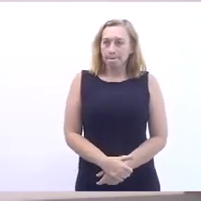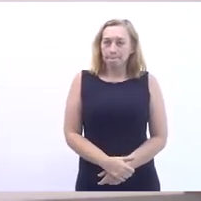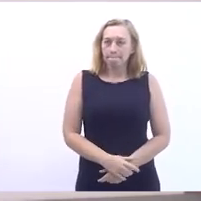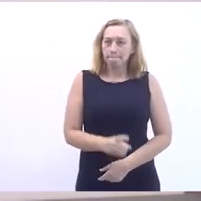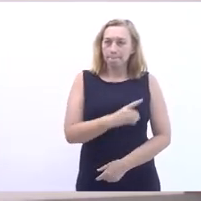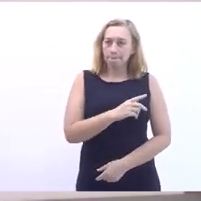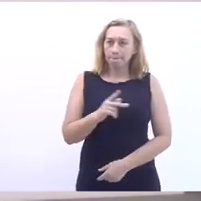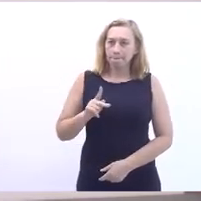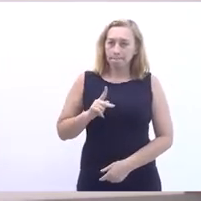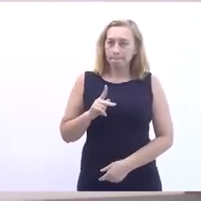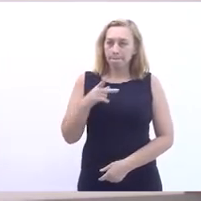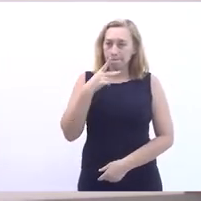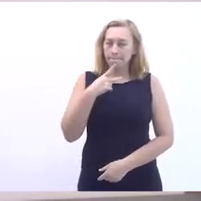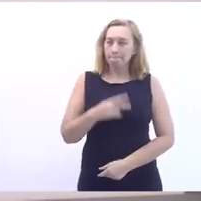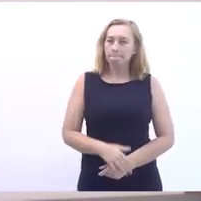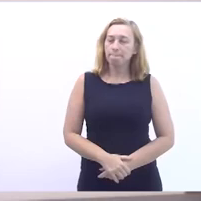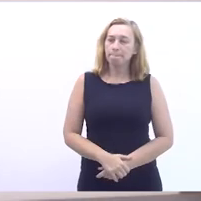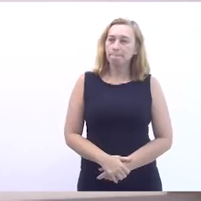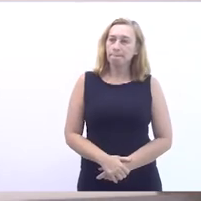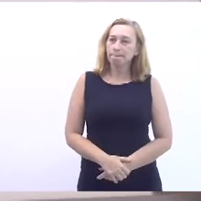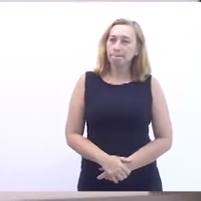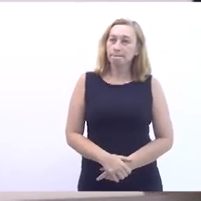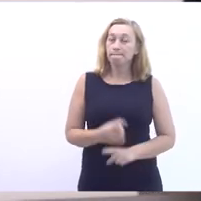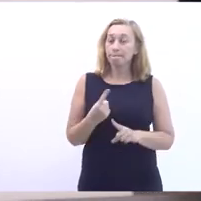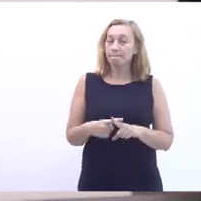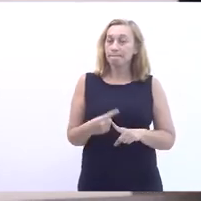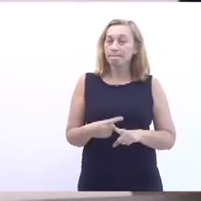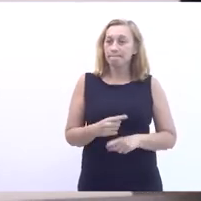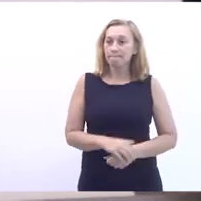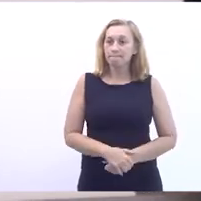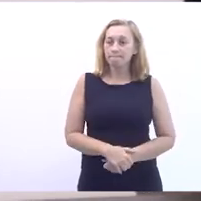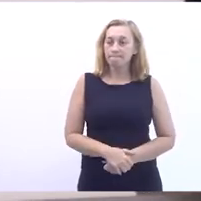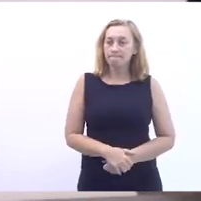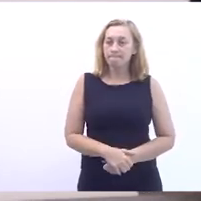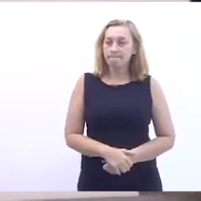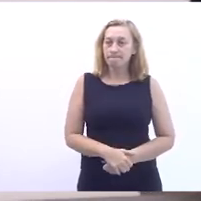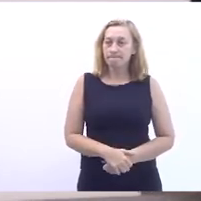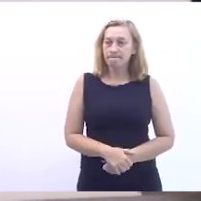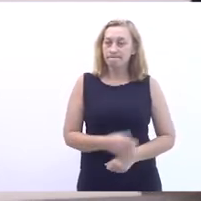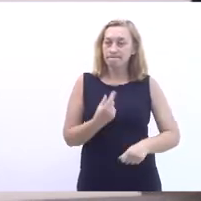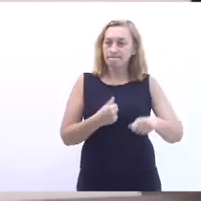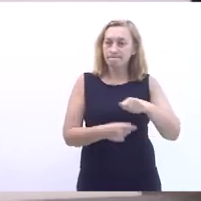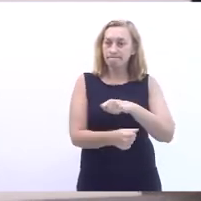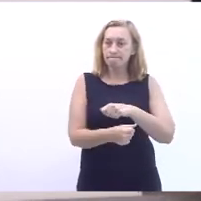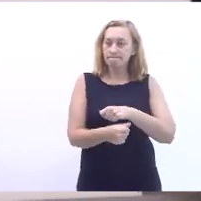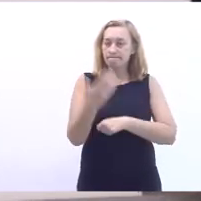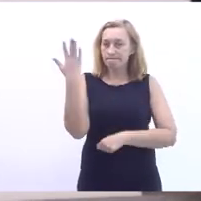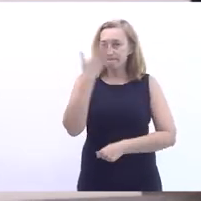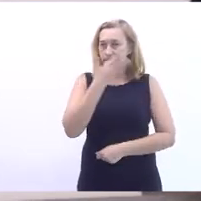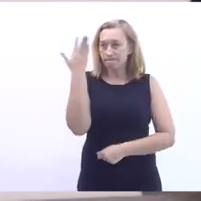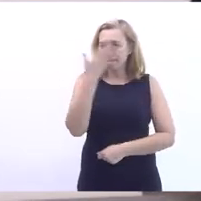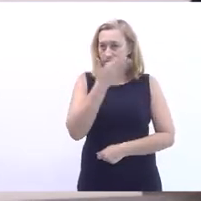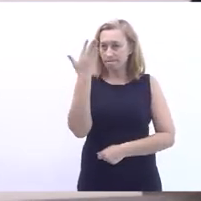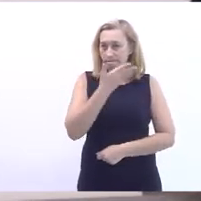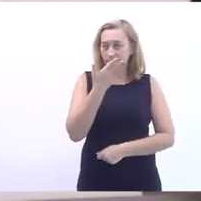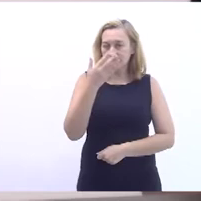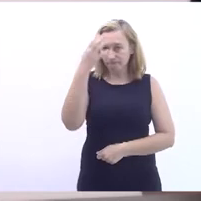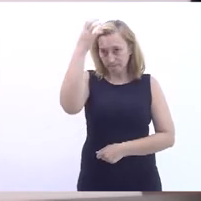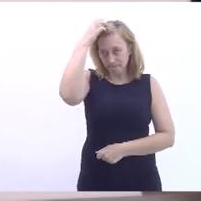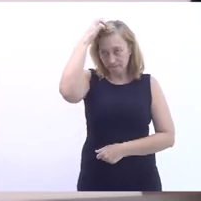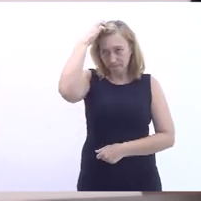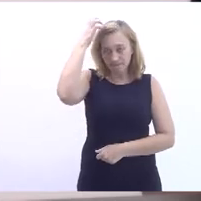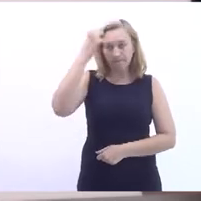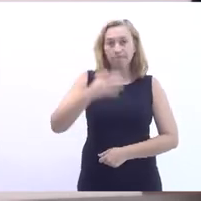Defensoria foi quem falou uma grande mentira porque os os financiadores nós Não vimos eles serem com de Oi